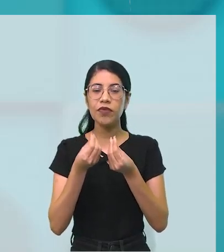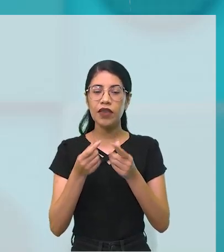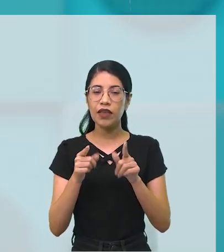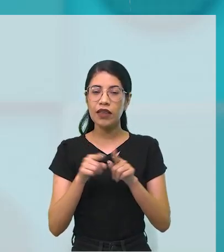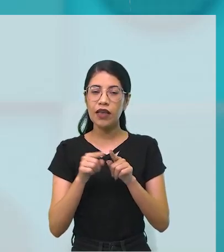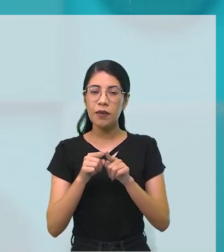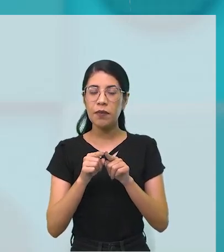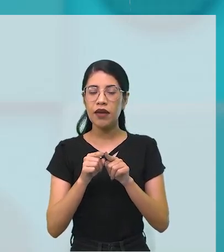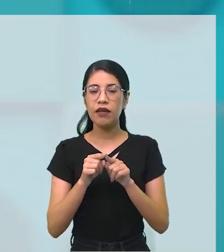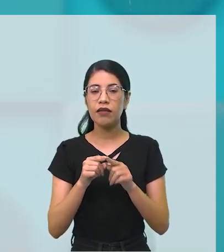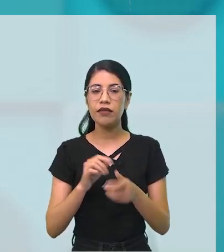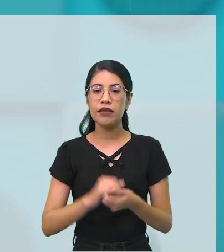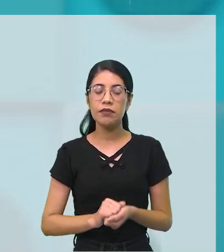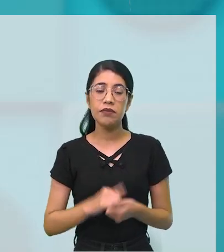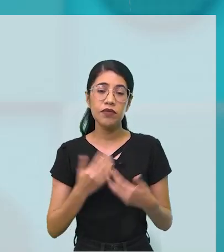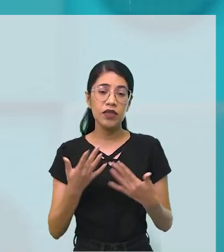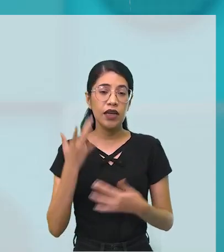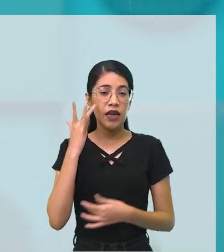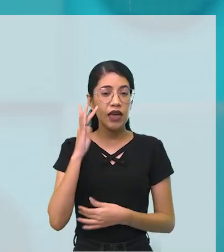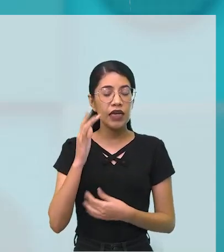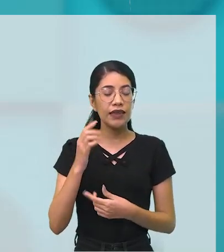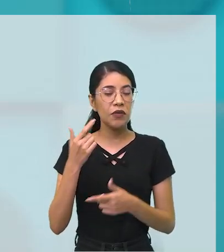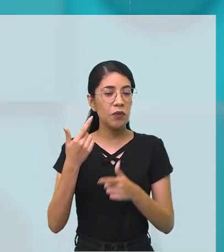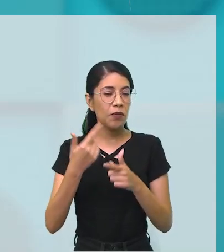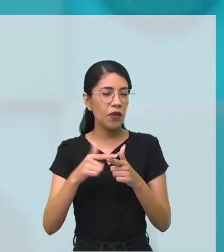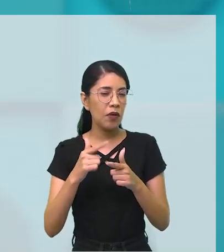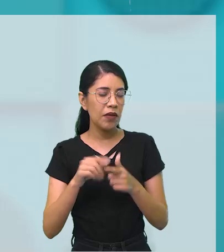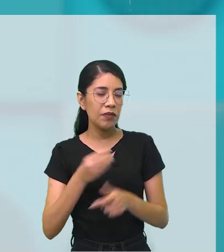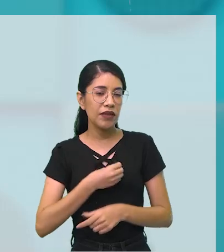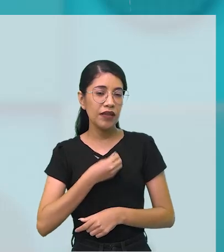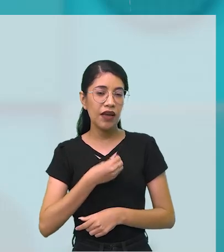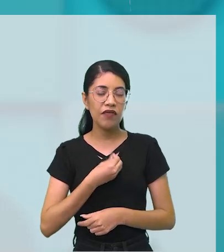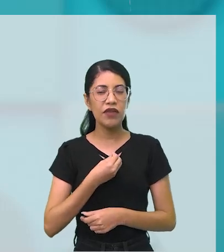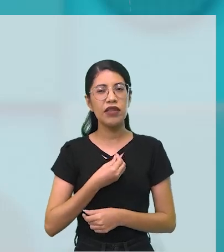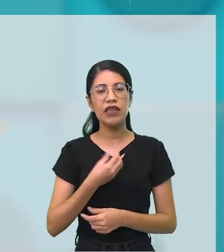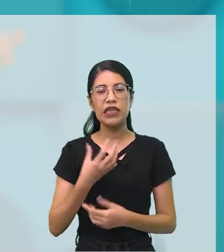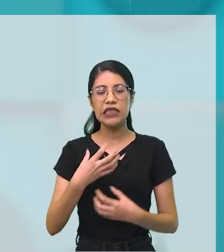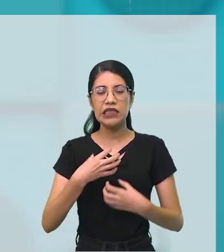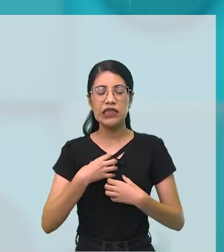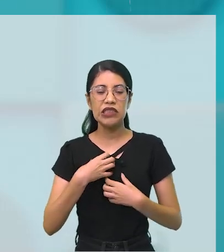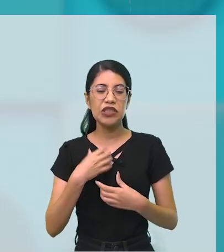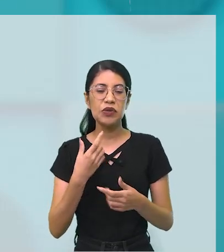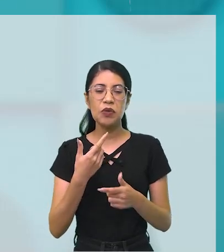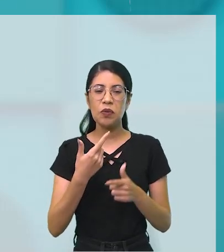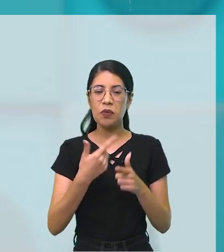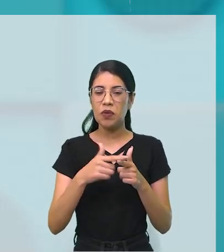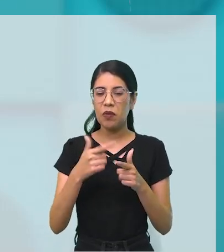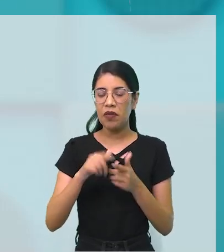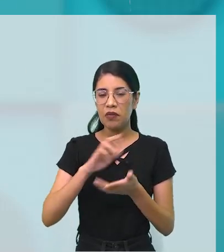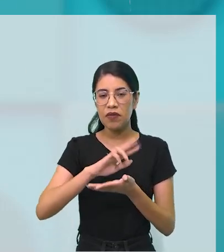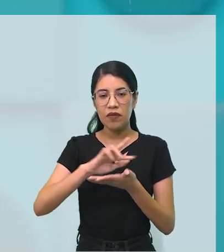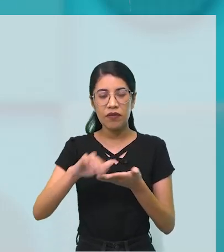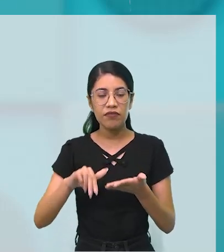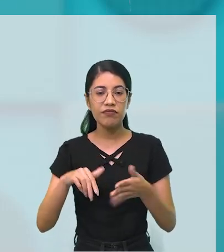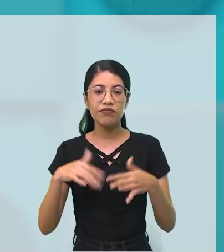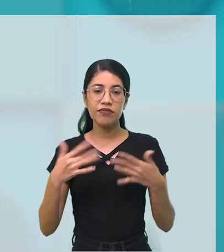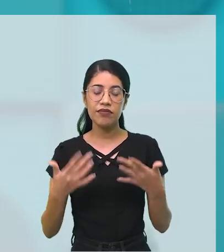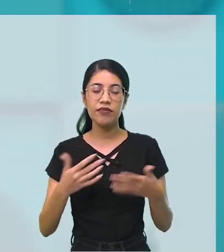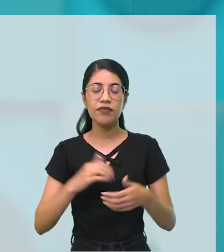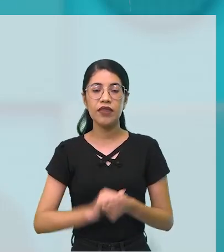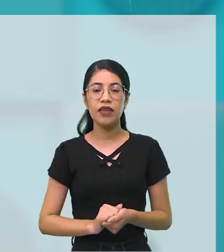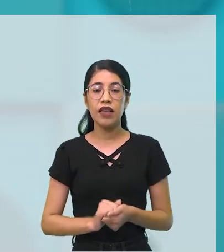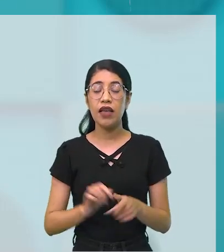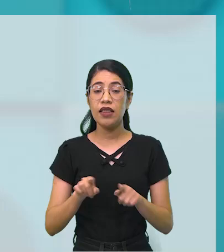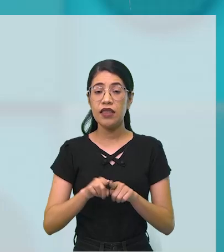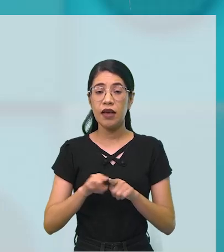mais fino, talvez devido às dificuldades da vida, o lábio amargo está falando coisas que não são boas, né? Eu não tinha